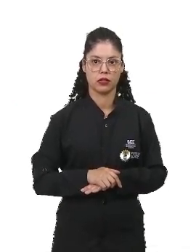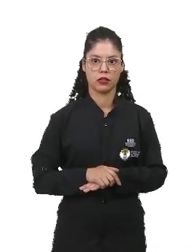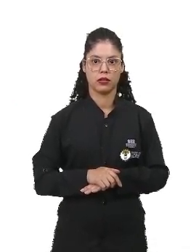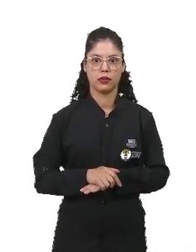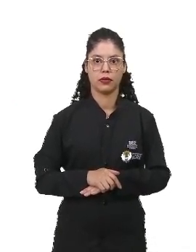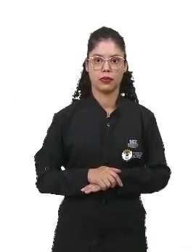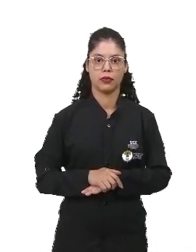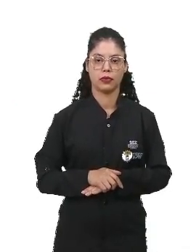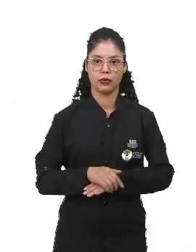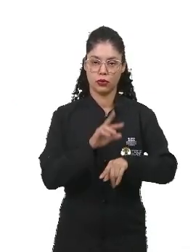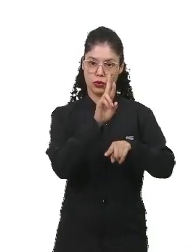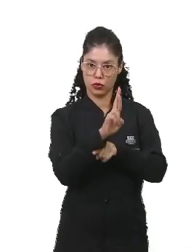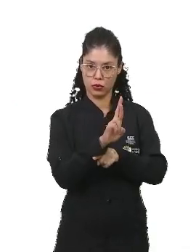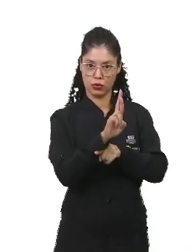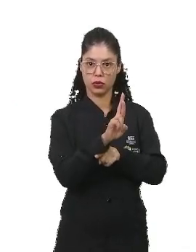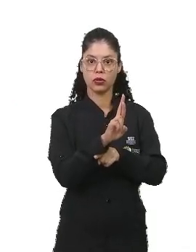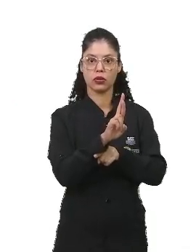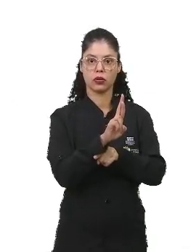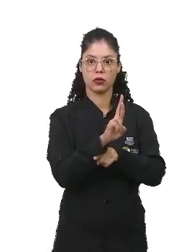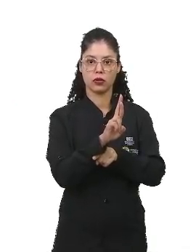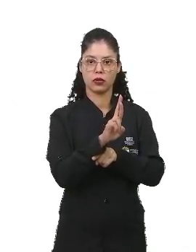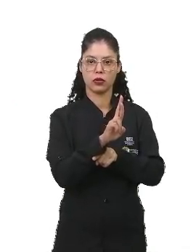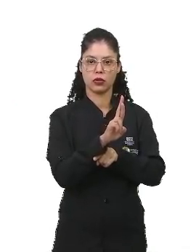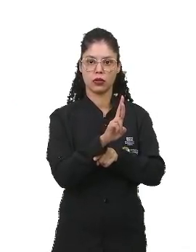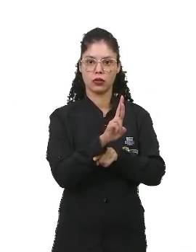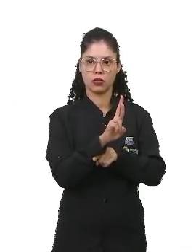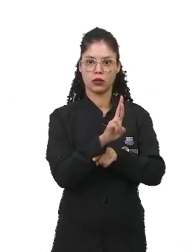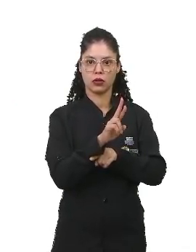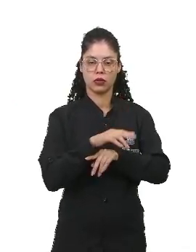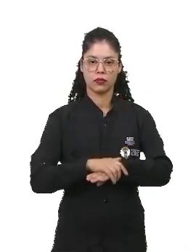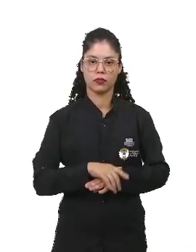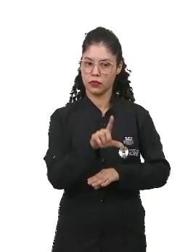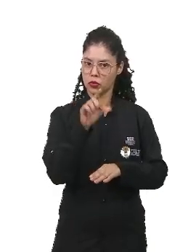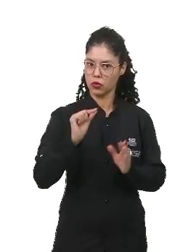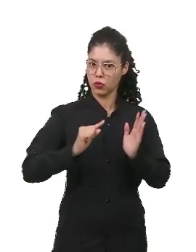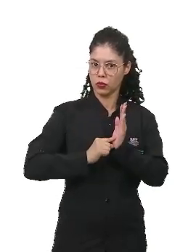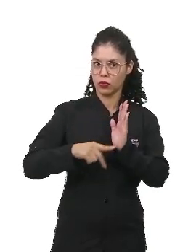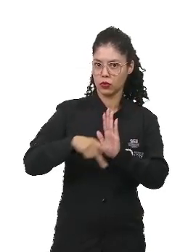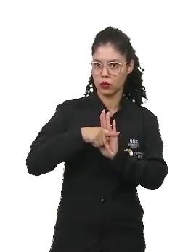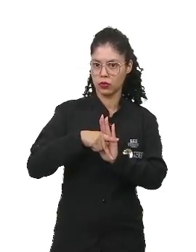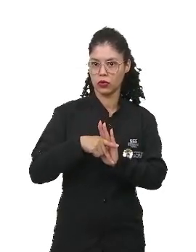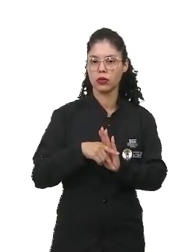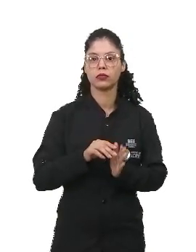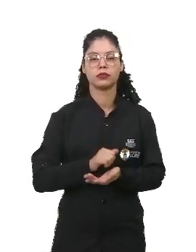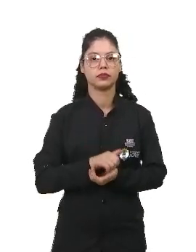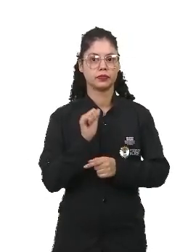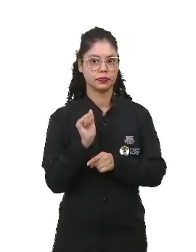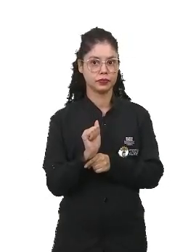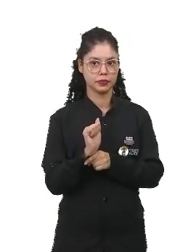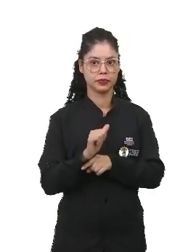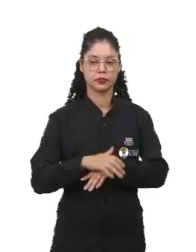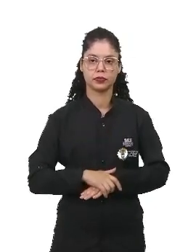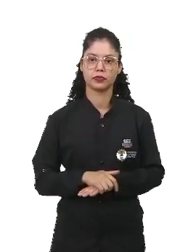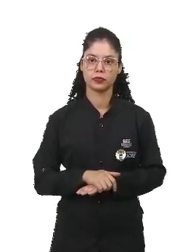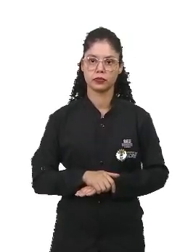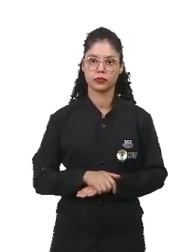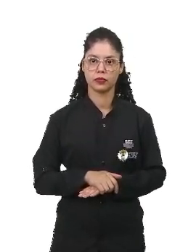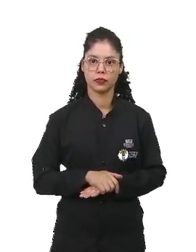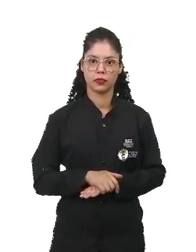A reta vai ser dada, então, por... Eu vou escolher o ponto fixo, eu vou escolher o ponto A.